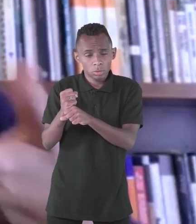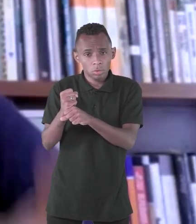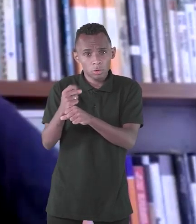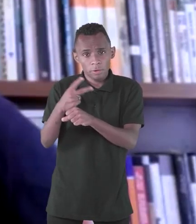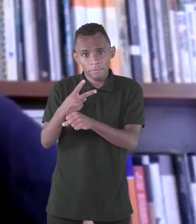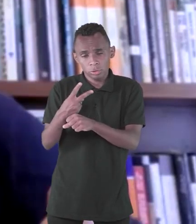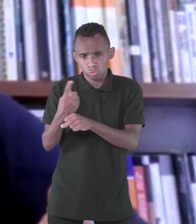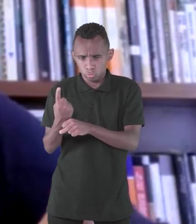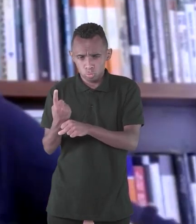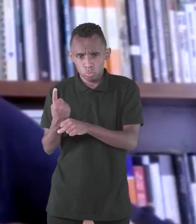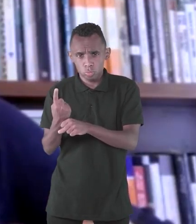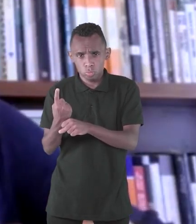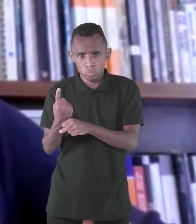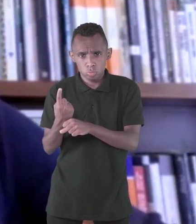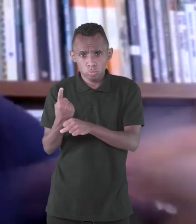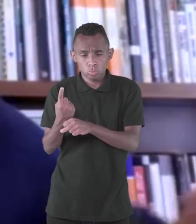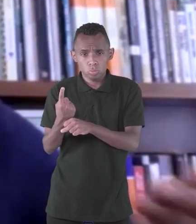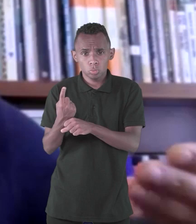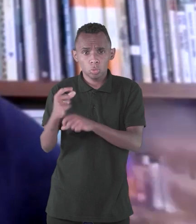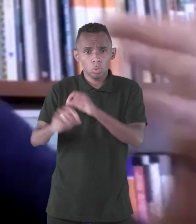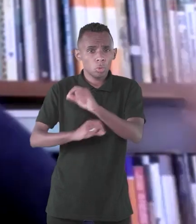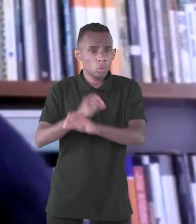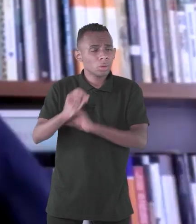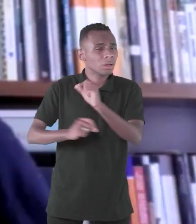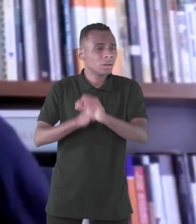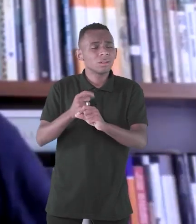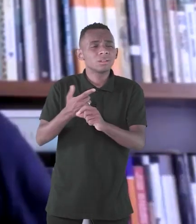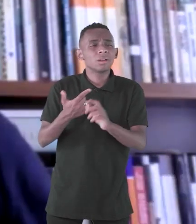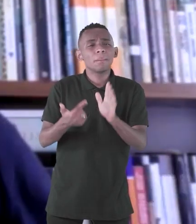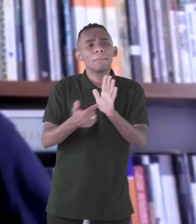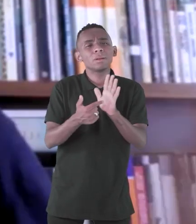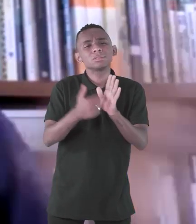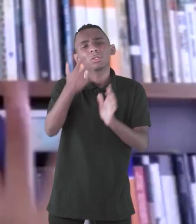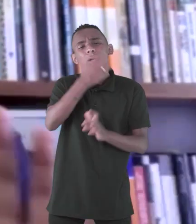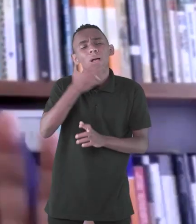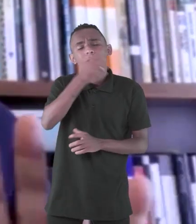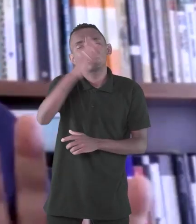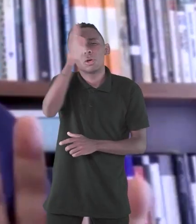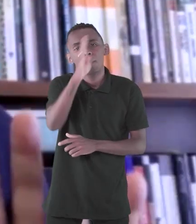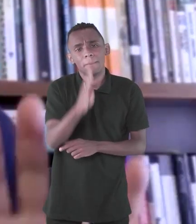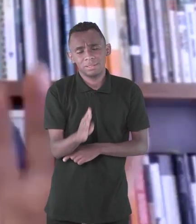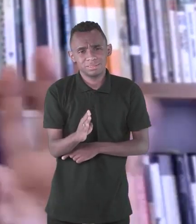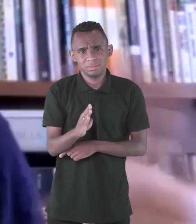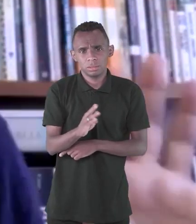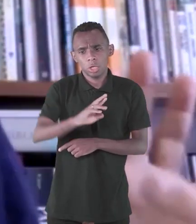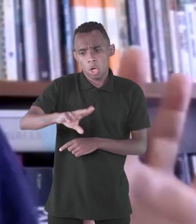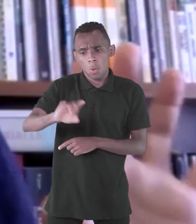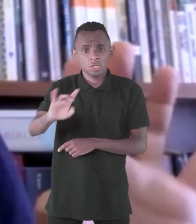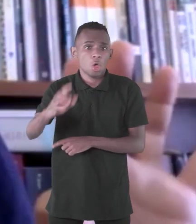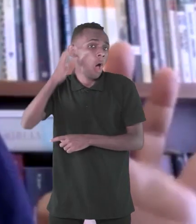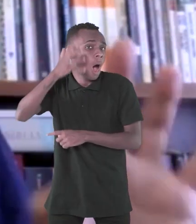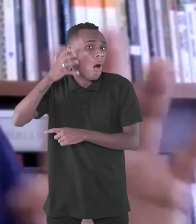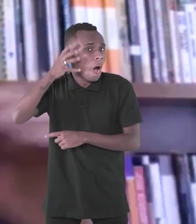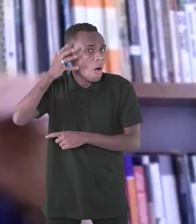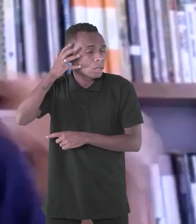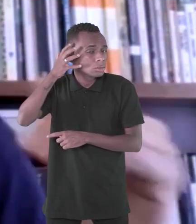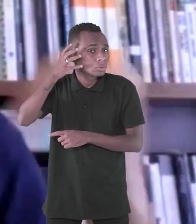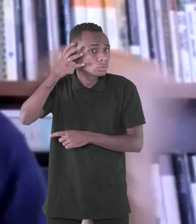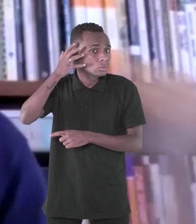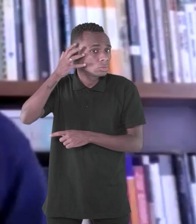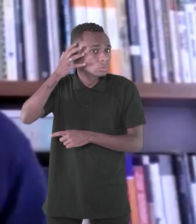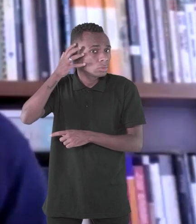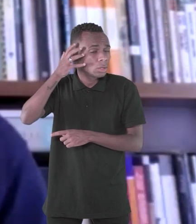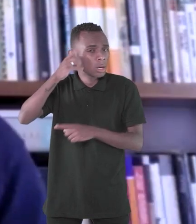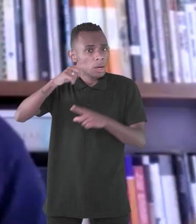se impõe como o que é a canção brasileira. Não a que toca no rádio, infelizmente, mas a que